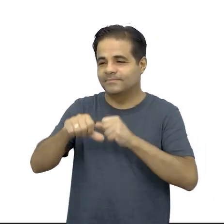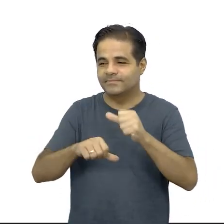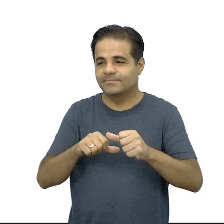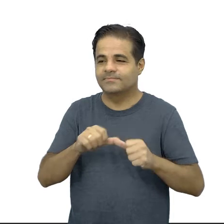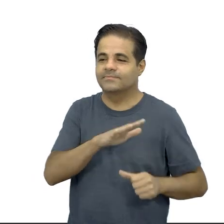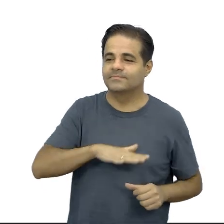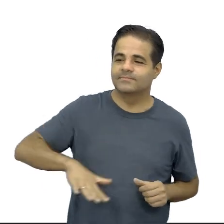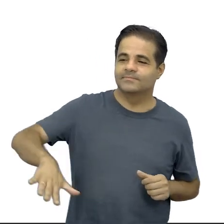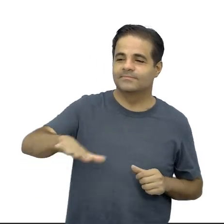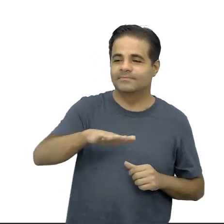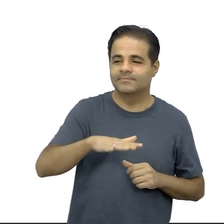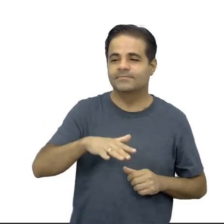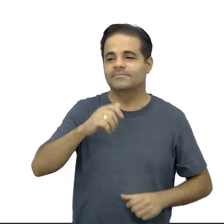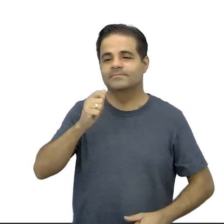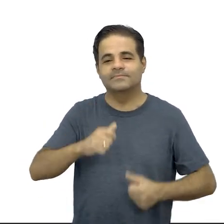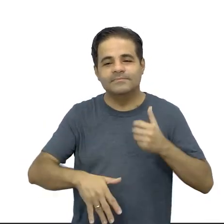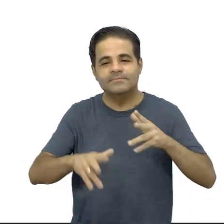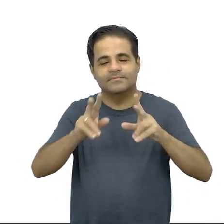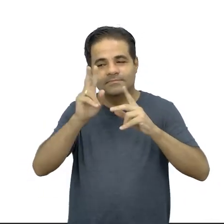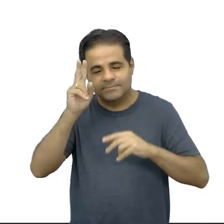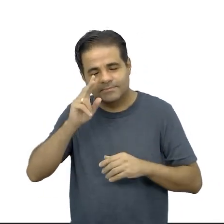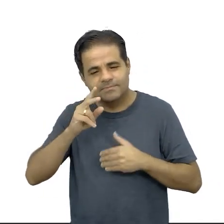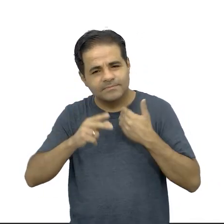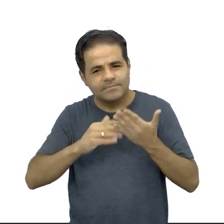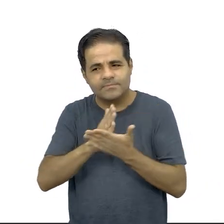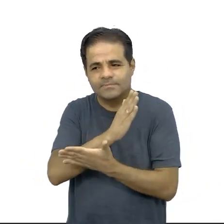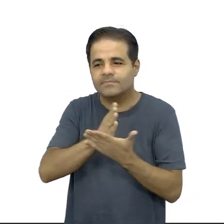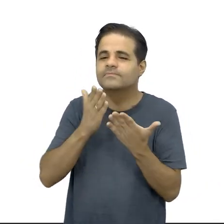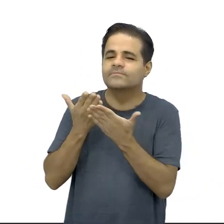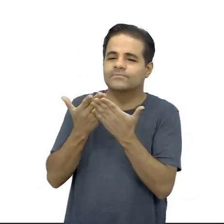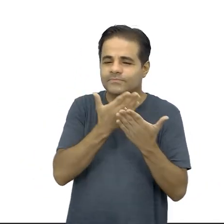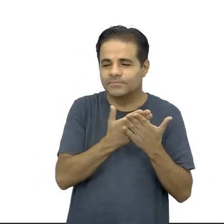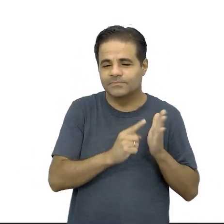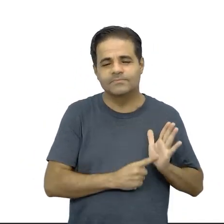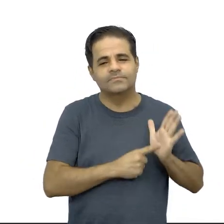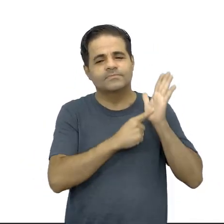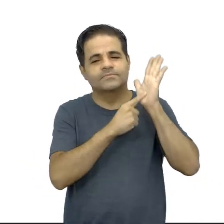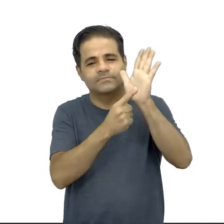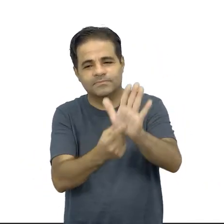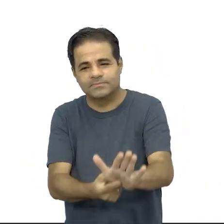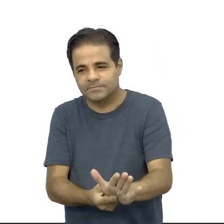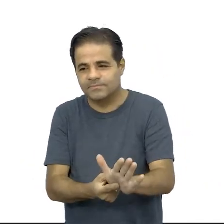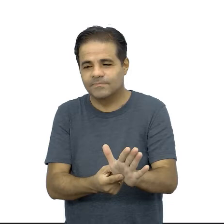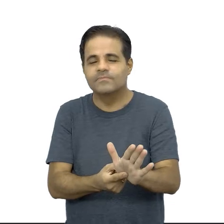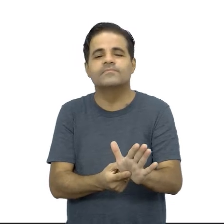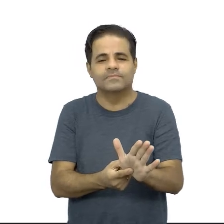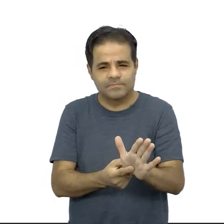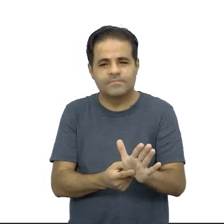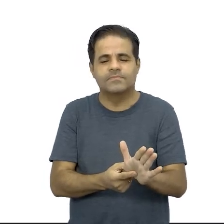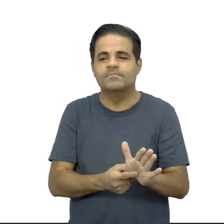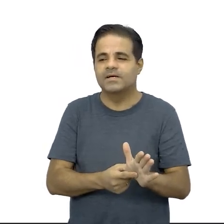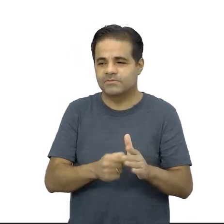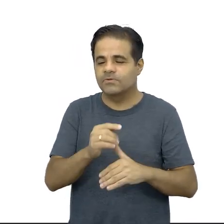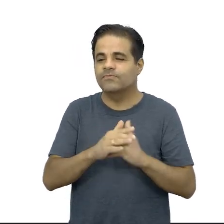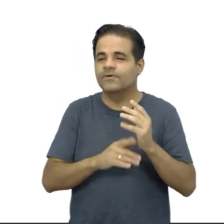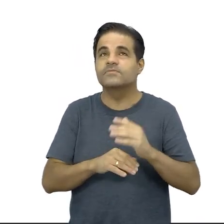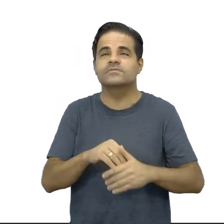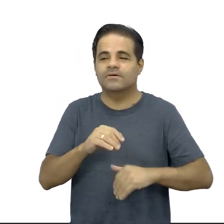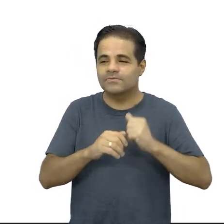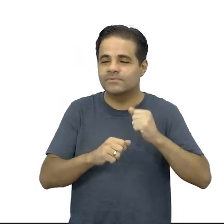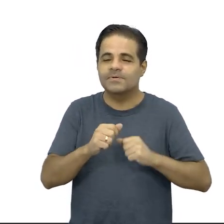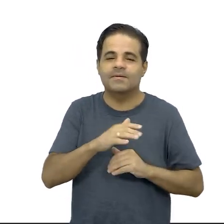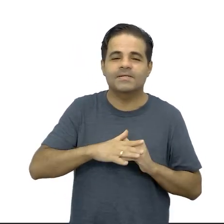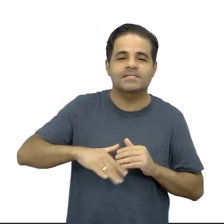espaço pedagógico. Com isso, alguns estudos indicam que essa redução no ano letivo, a falta do